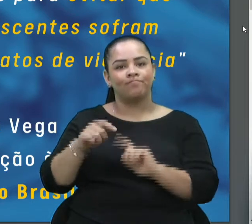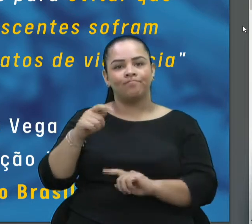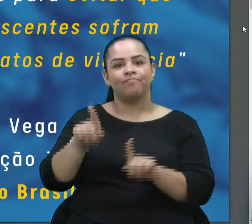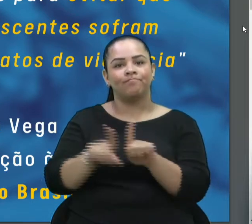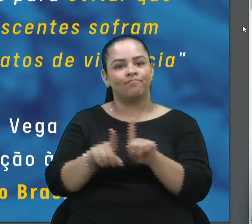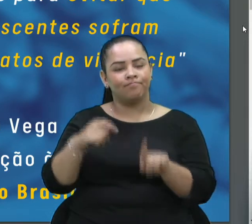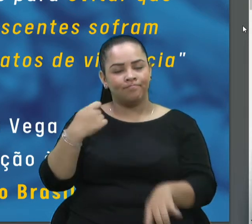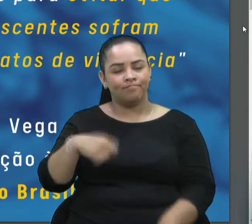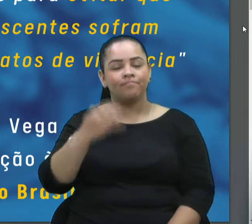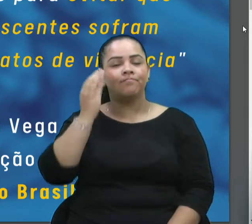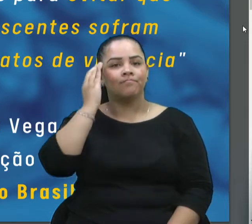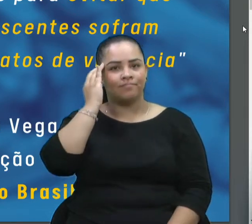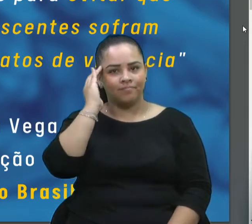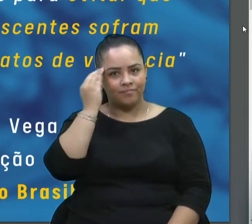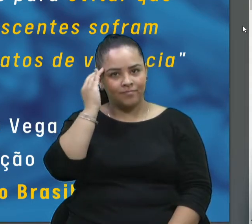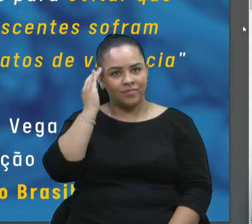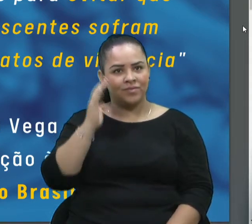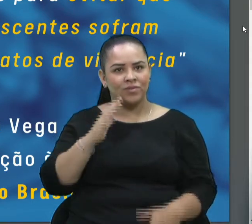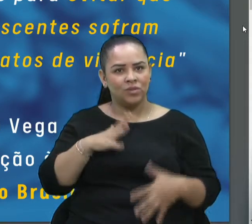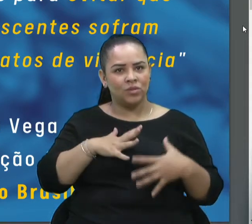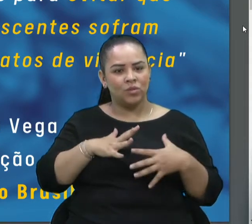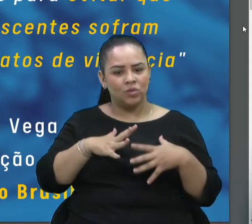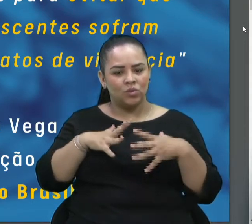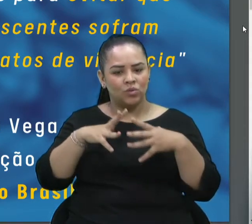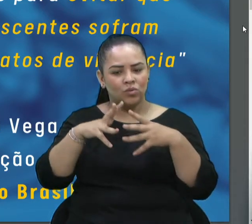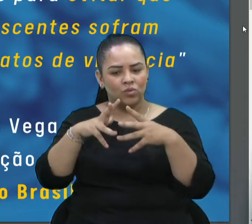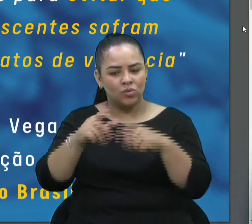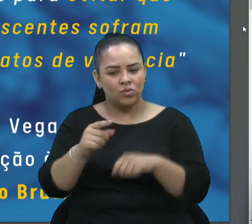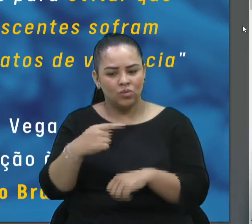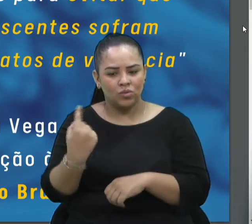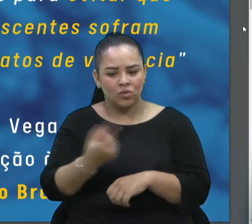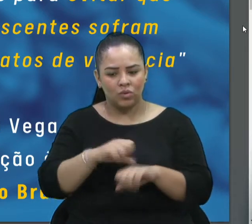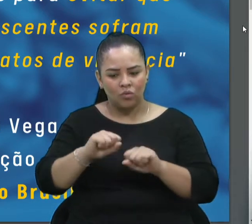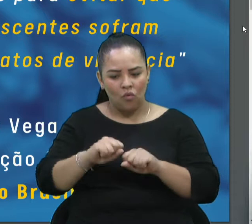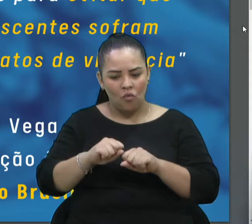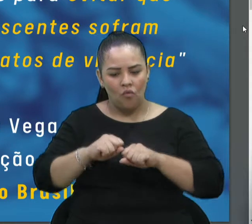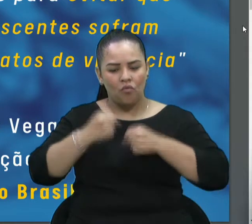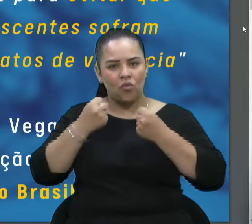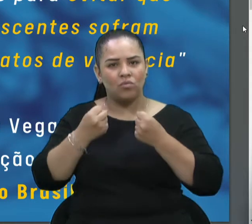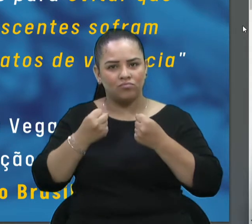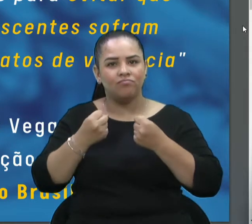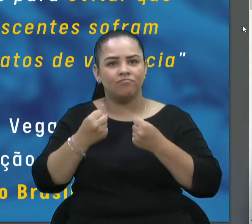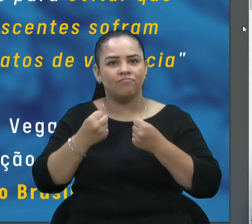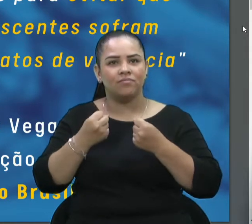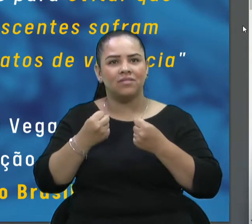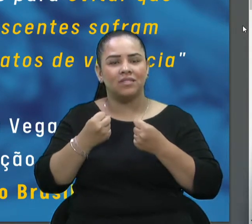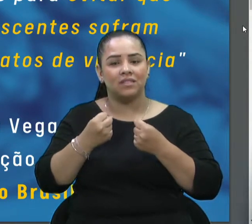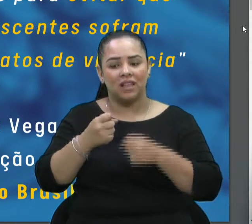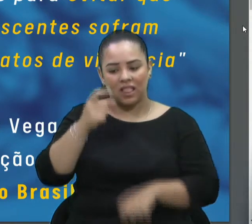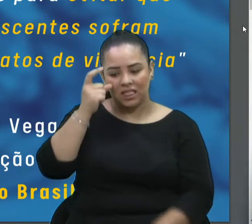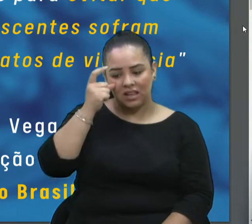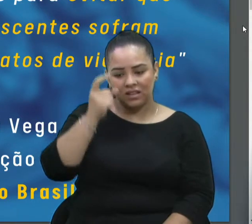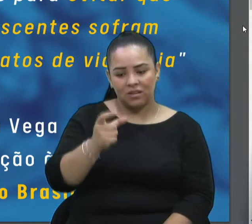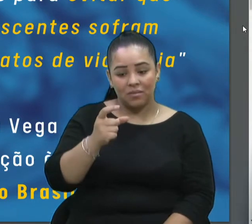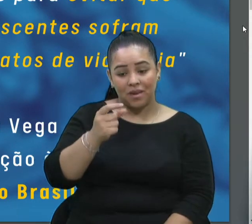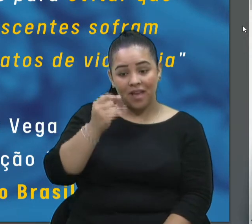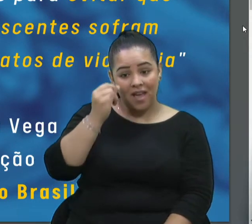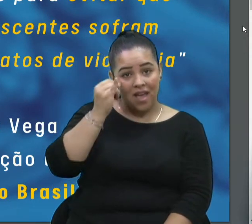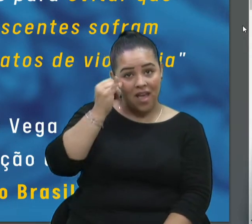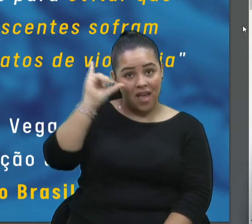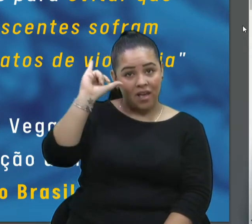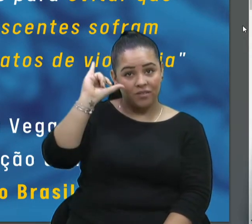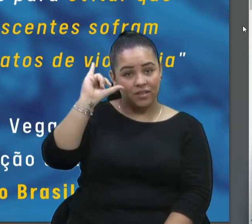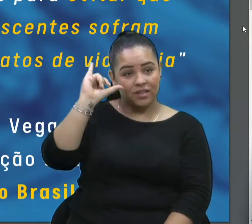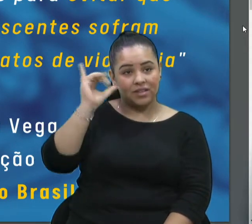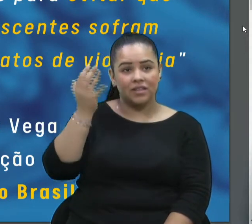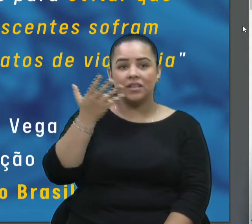que também todos façamos um esforço extra e estejamos atentos para evitar que